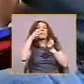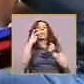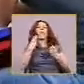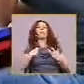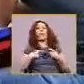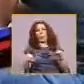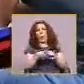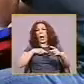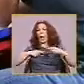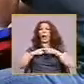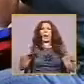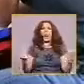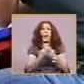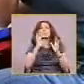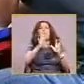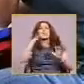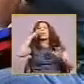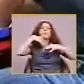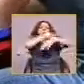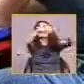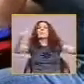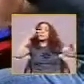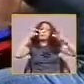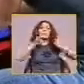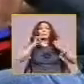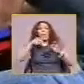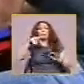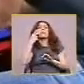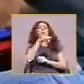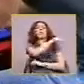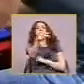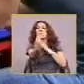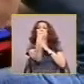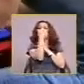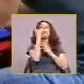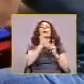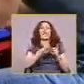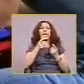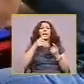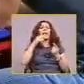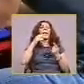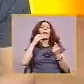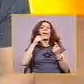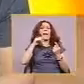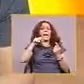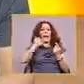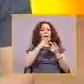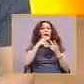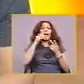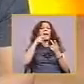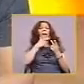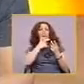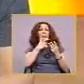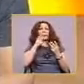pública? O que é que pensam que a opinião pública sente em relação aos gays e lésbicas em Portugal? Há